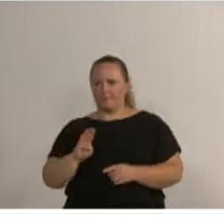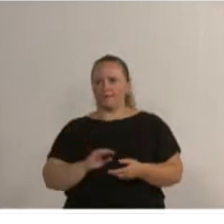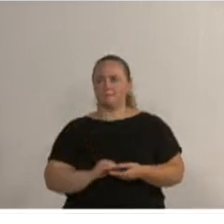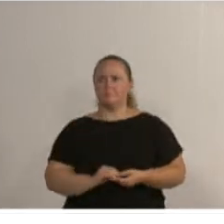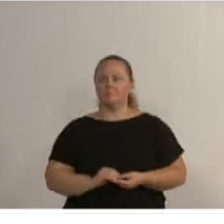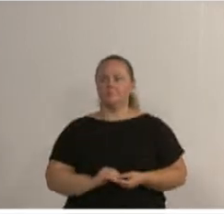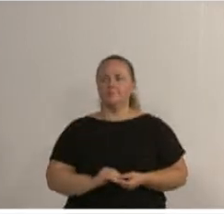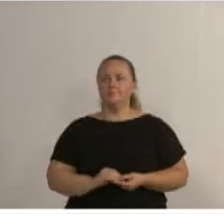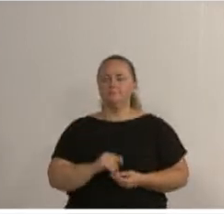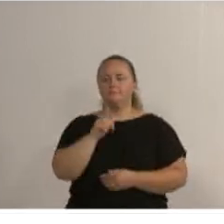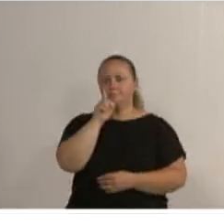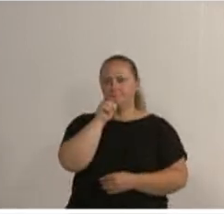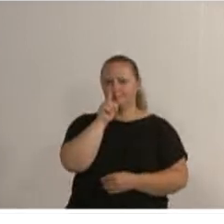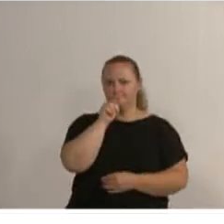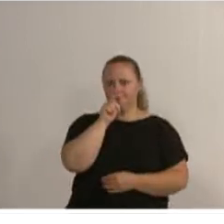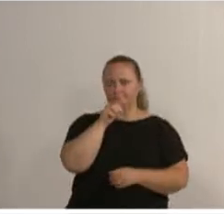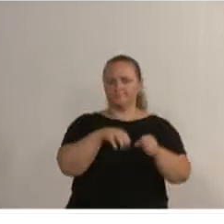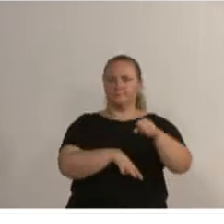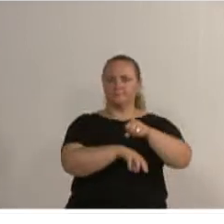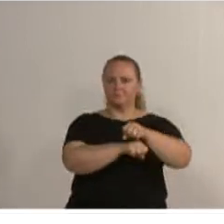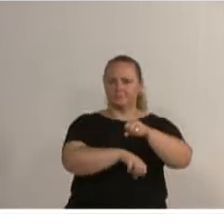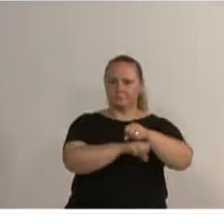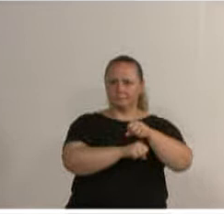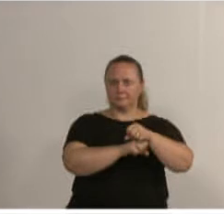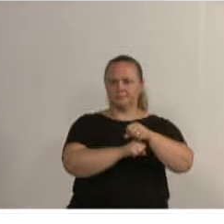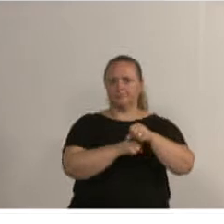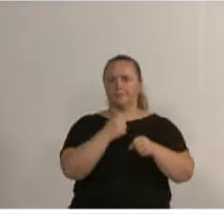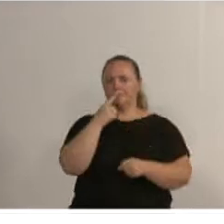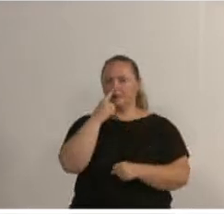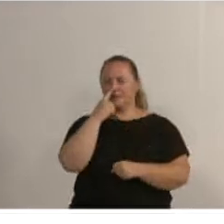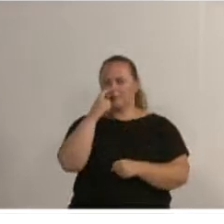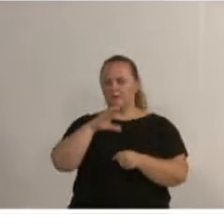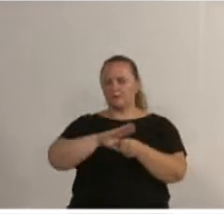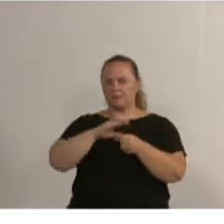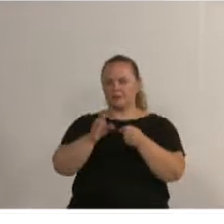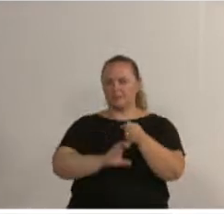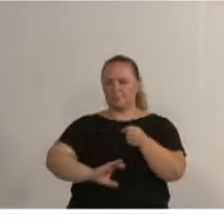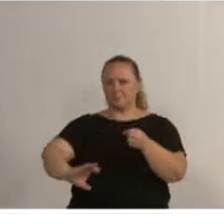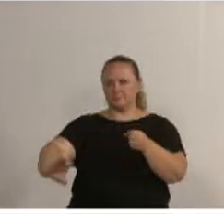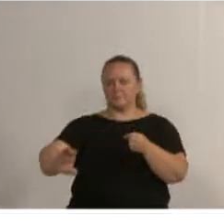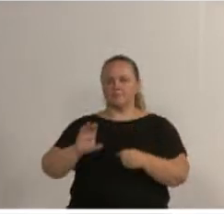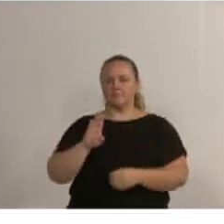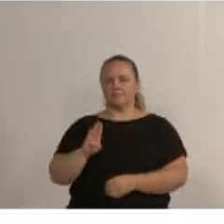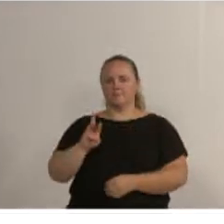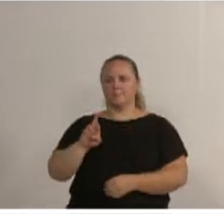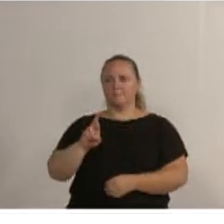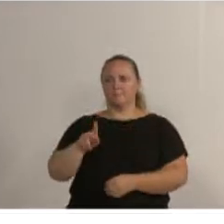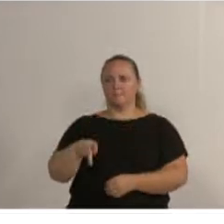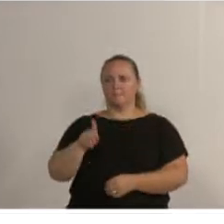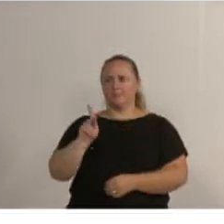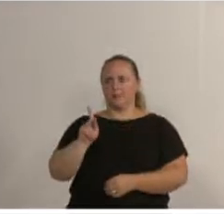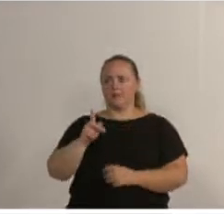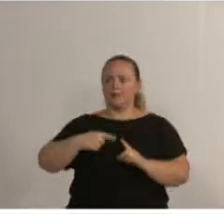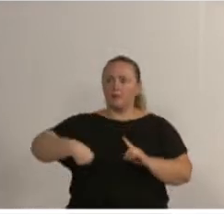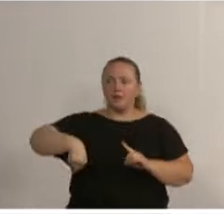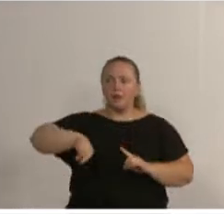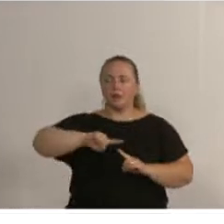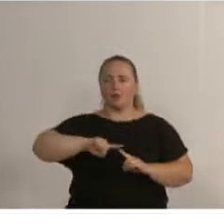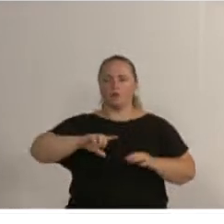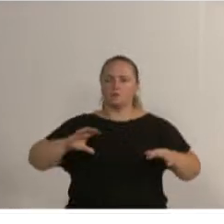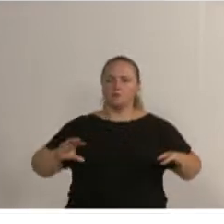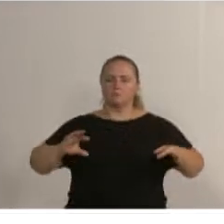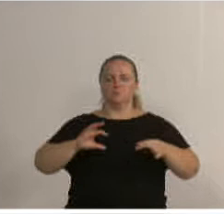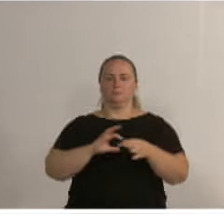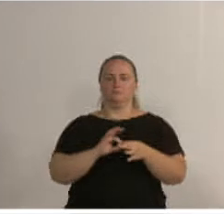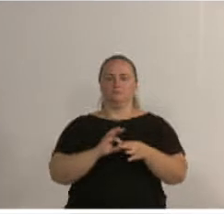é Samai, no esgoto é a BRK, e embaixo estamos nós, que somos a base de tudo isso aí. Sem o consumidor